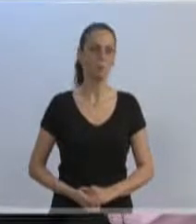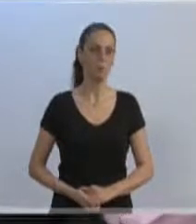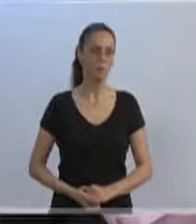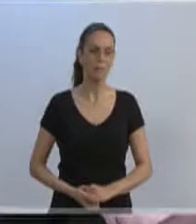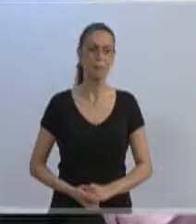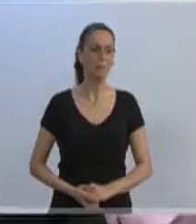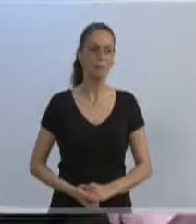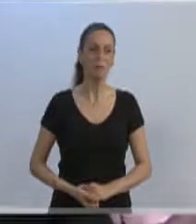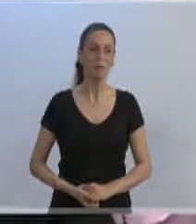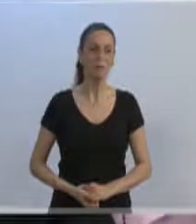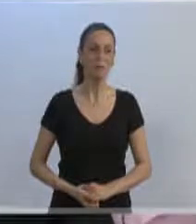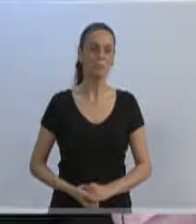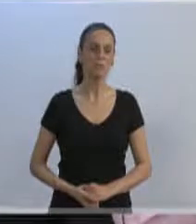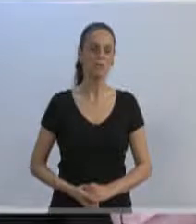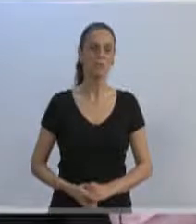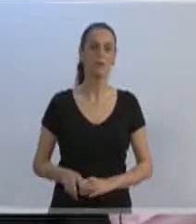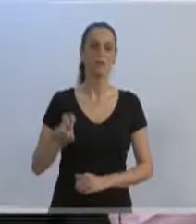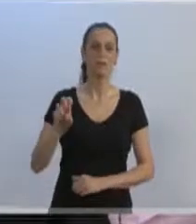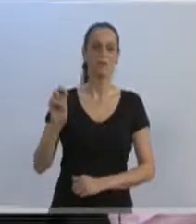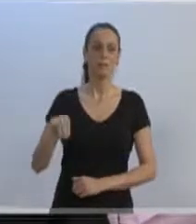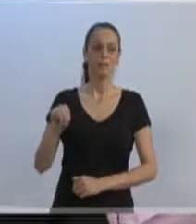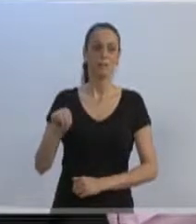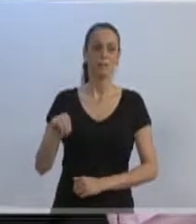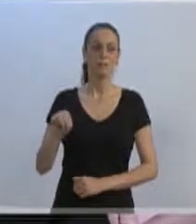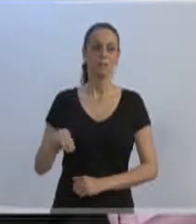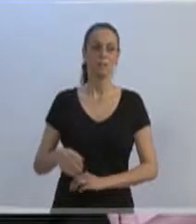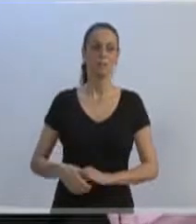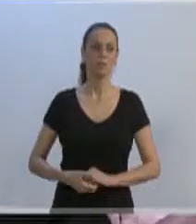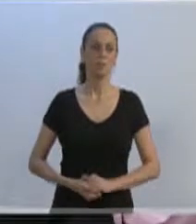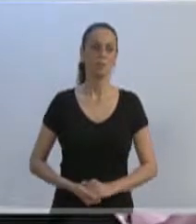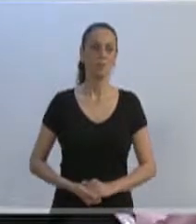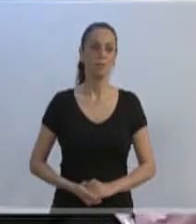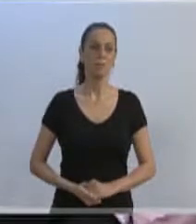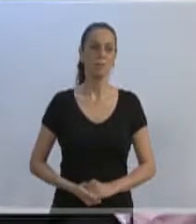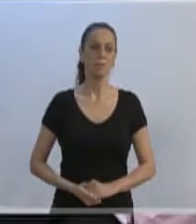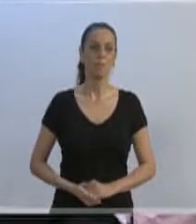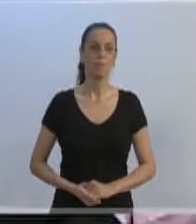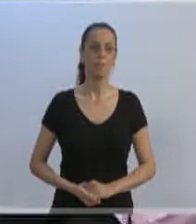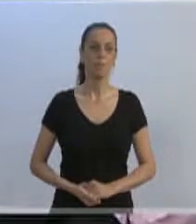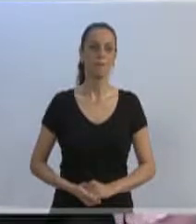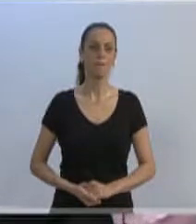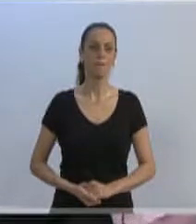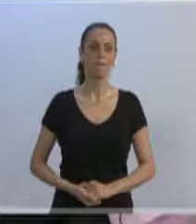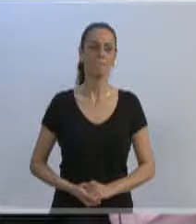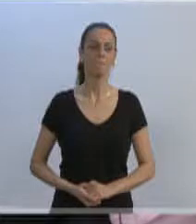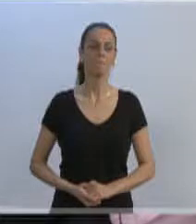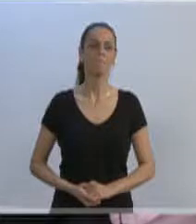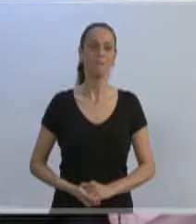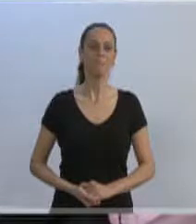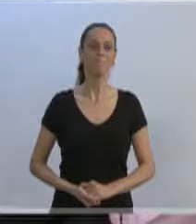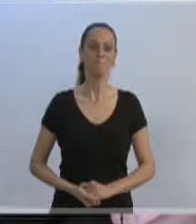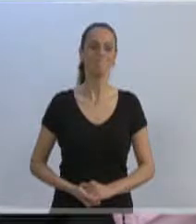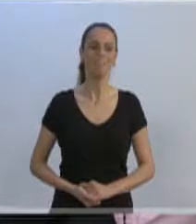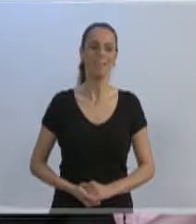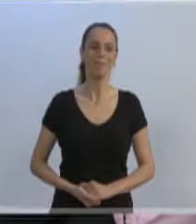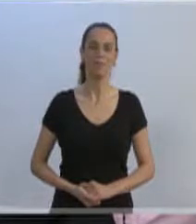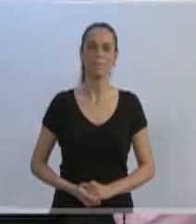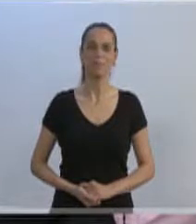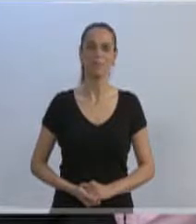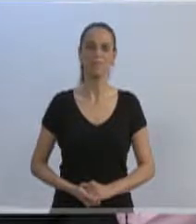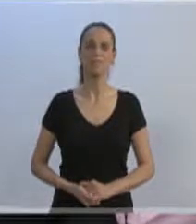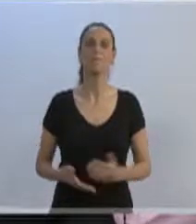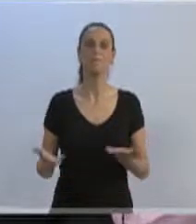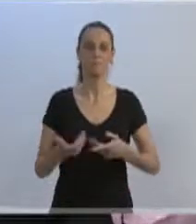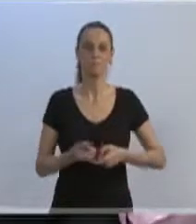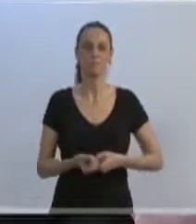desculpa vereador cinco minutos néné tempo do vereador marcos da rosa ainda mais é paz e dida também